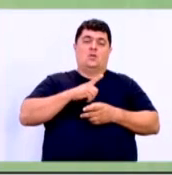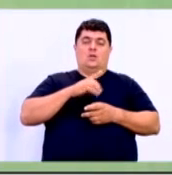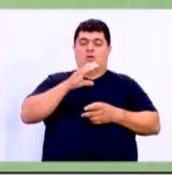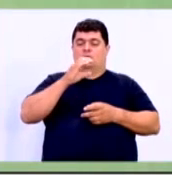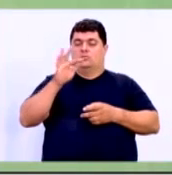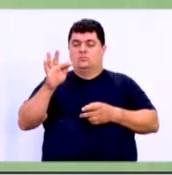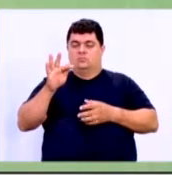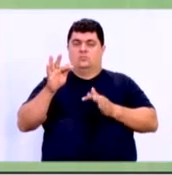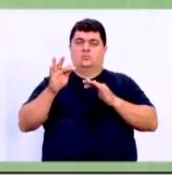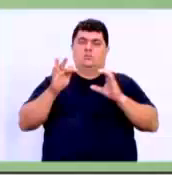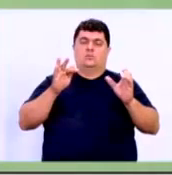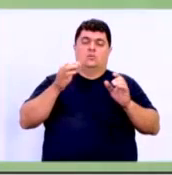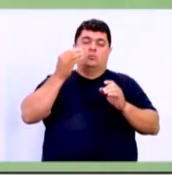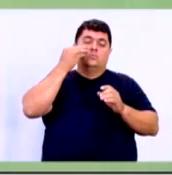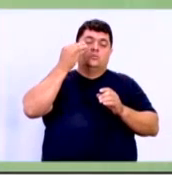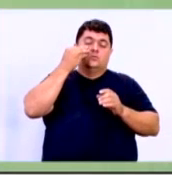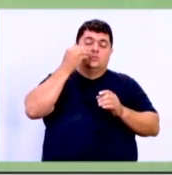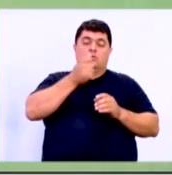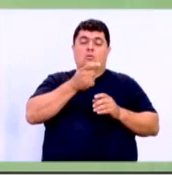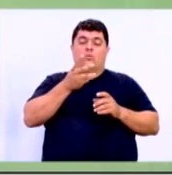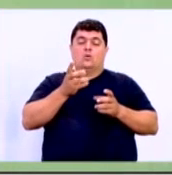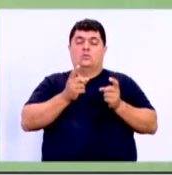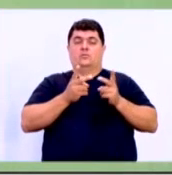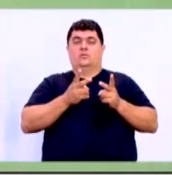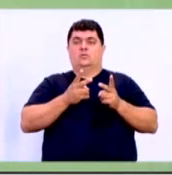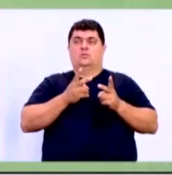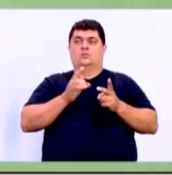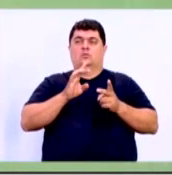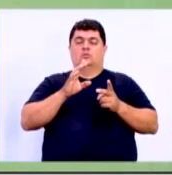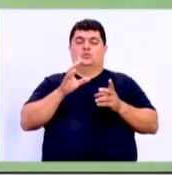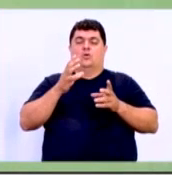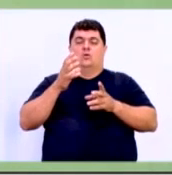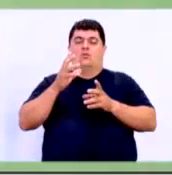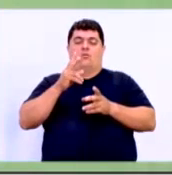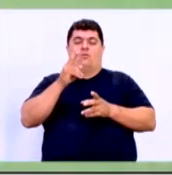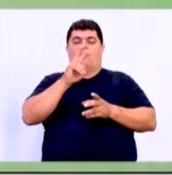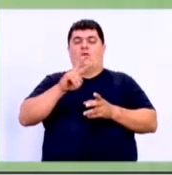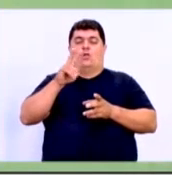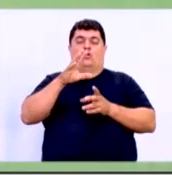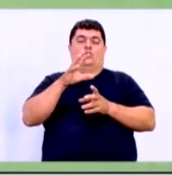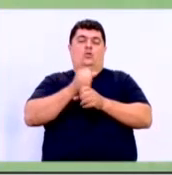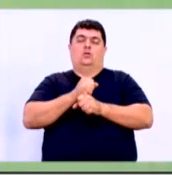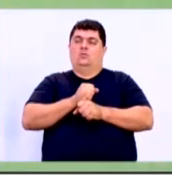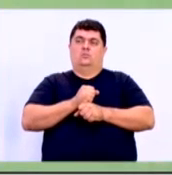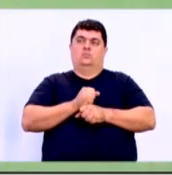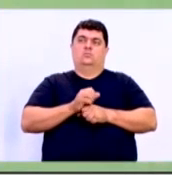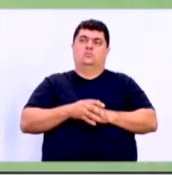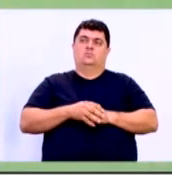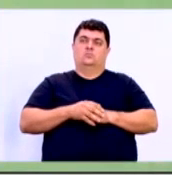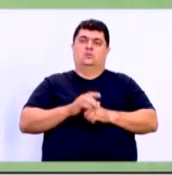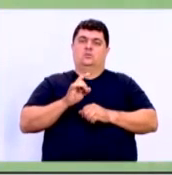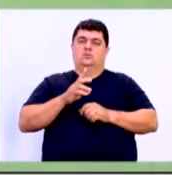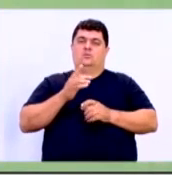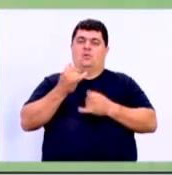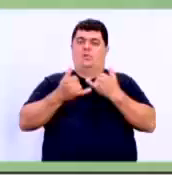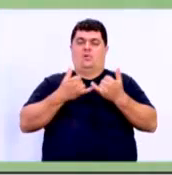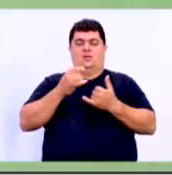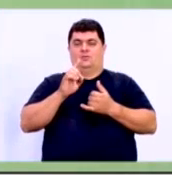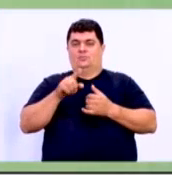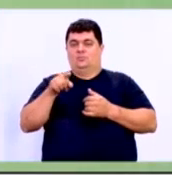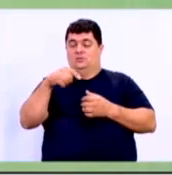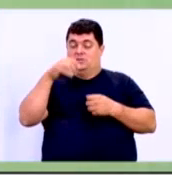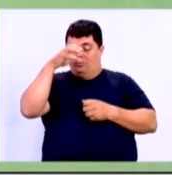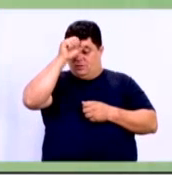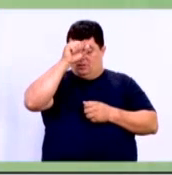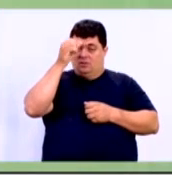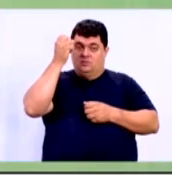vamos ter que fazer a quantidade vendida e não o valor total. É uma pegadinha, mas é isso aí que a gente tem que